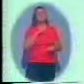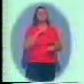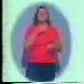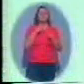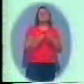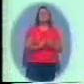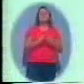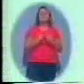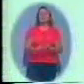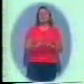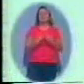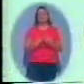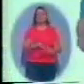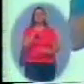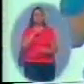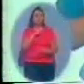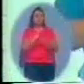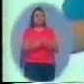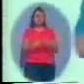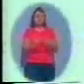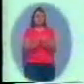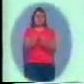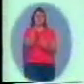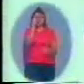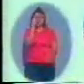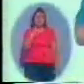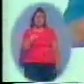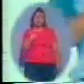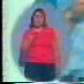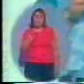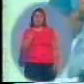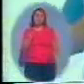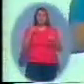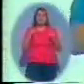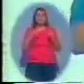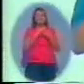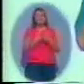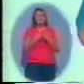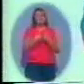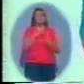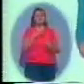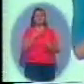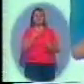você? Cada um de nós, se não formos pacientes com a gente mesmo, a gente se desespera.